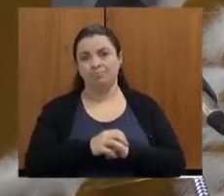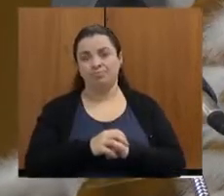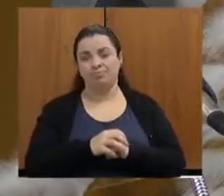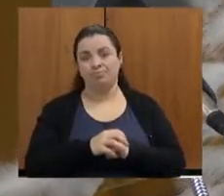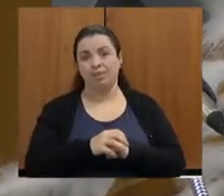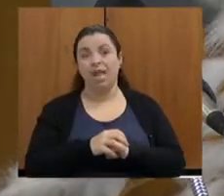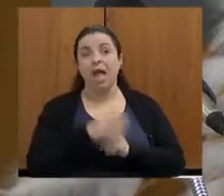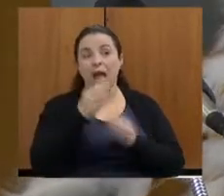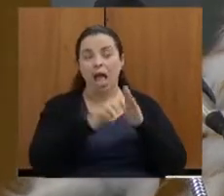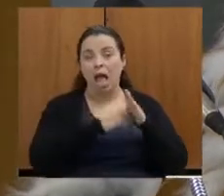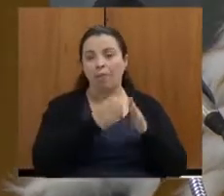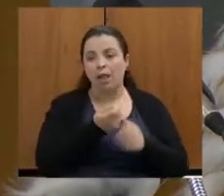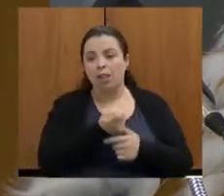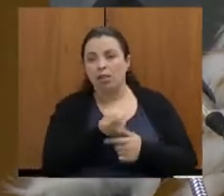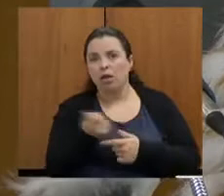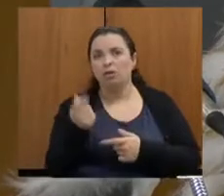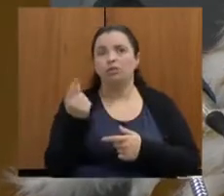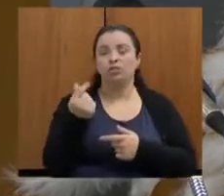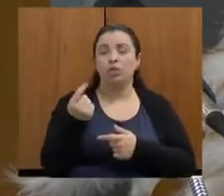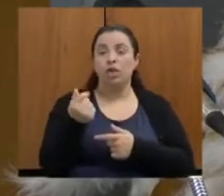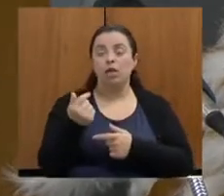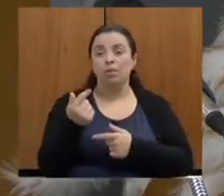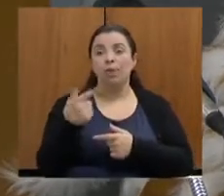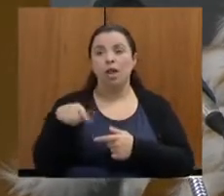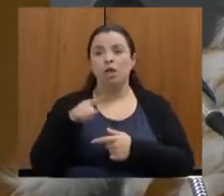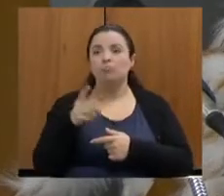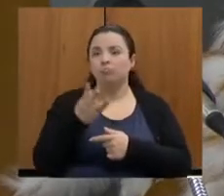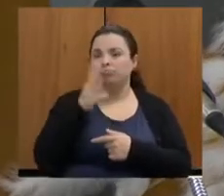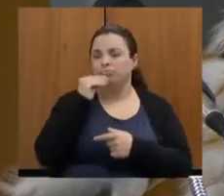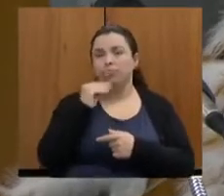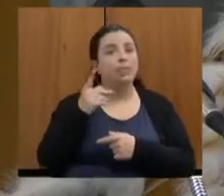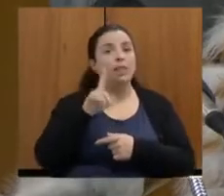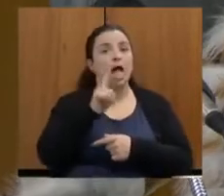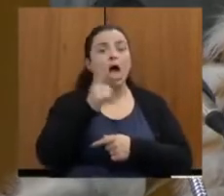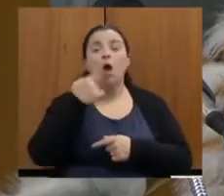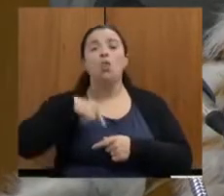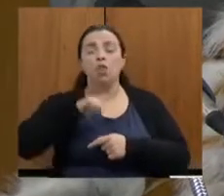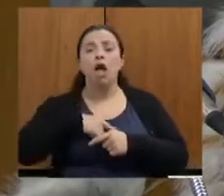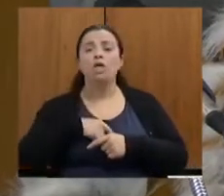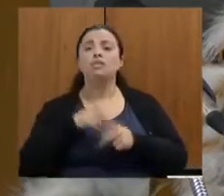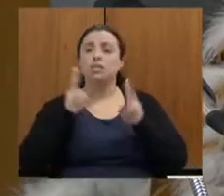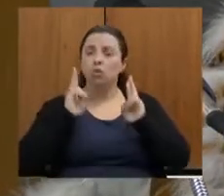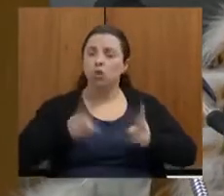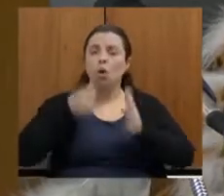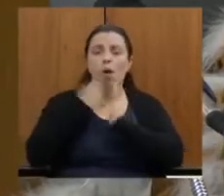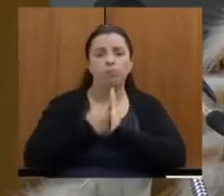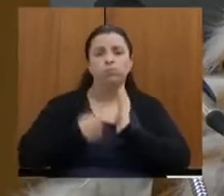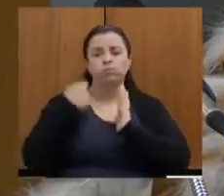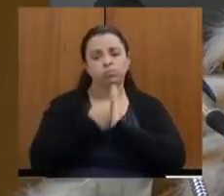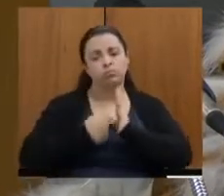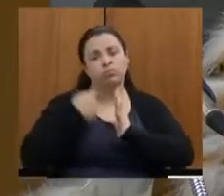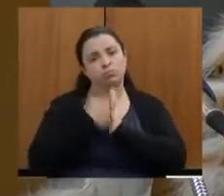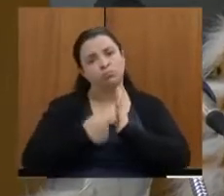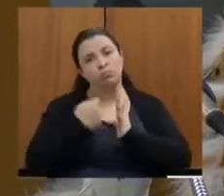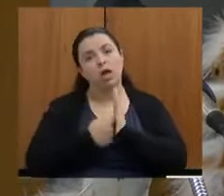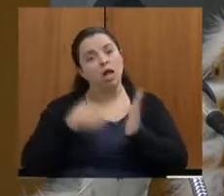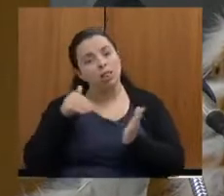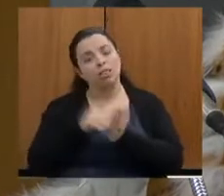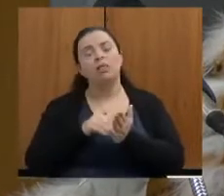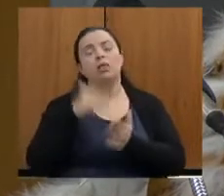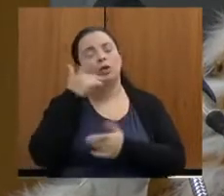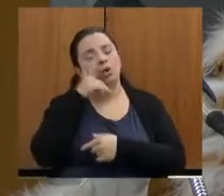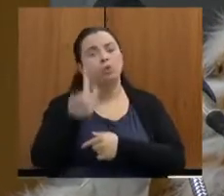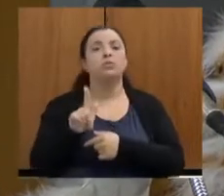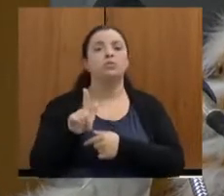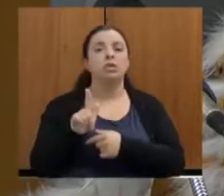mas nós não nos calaremos não nos calaremos até alcançar de fato o que diz o tema dessa